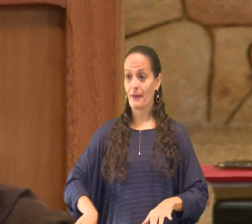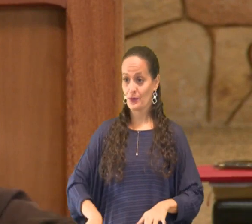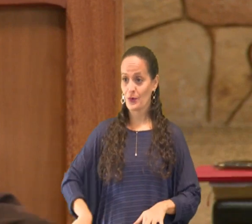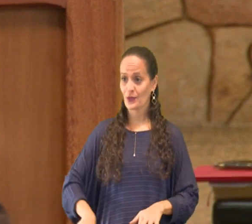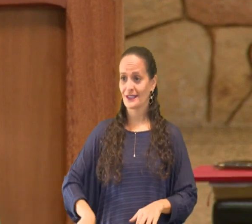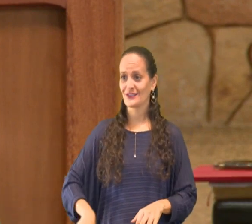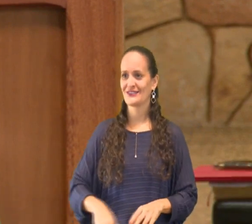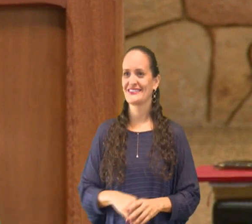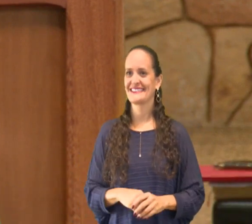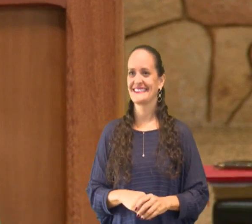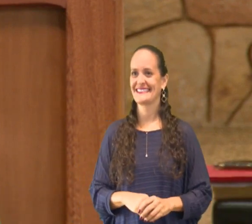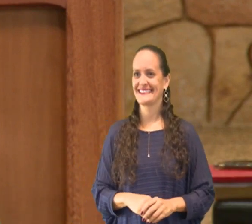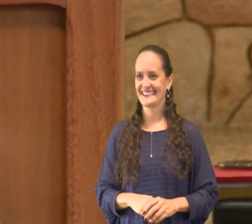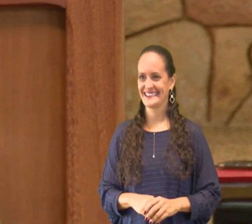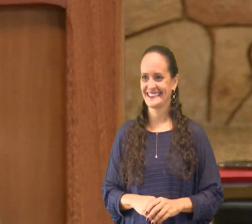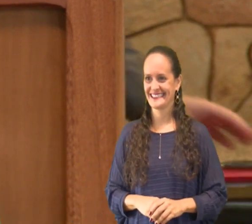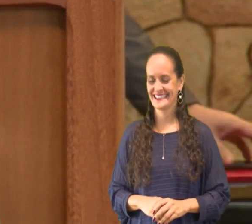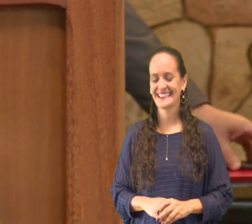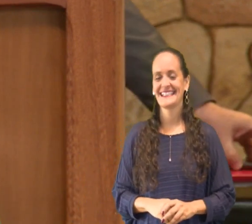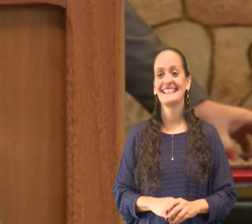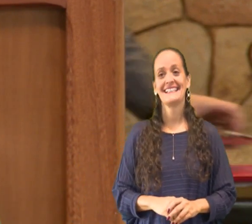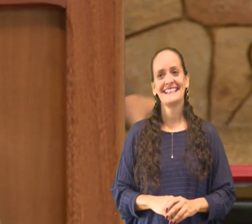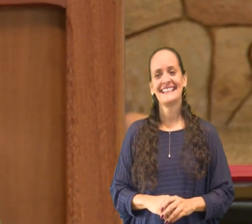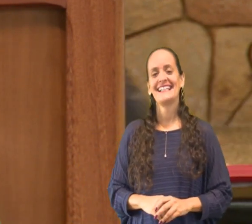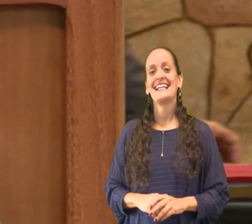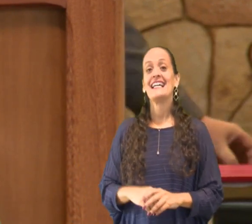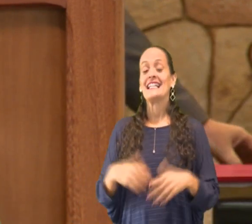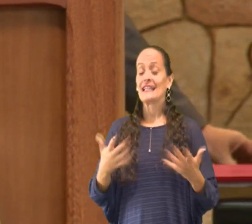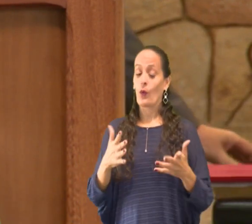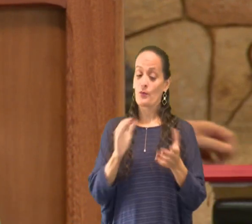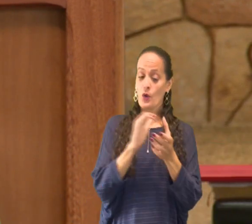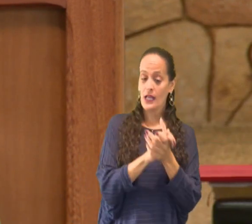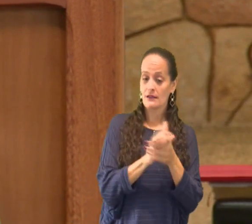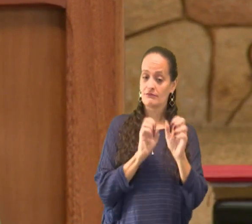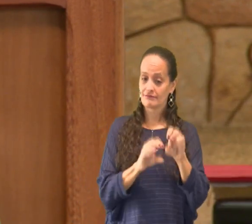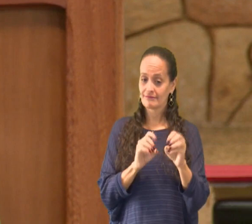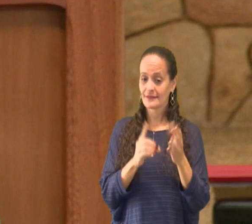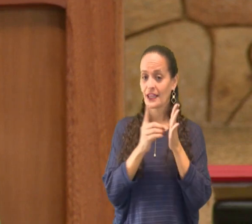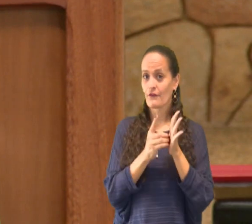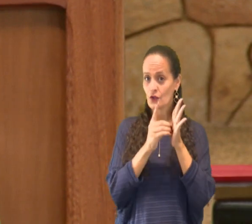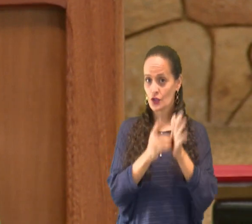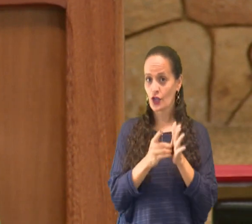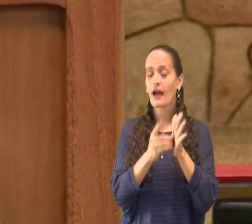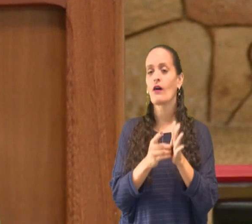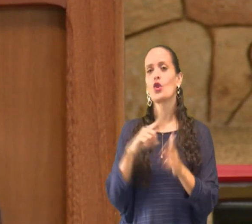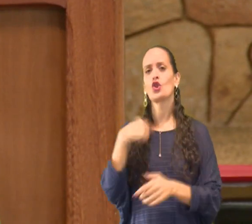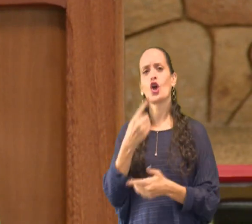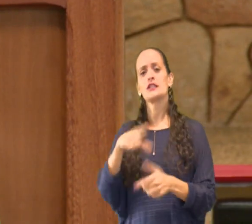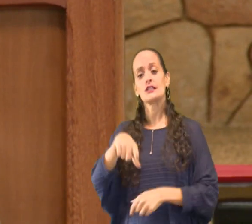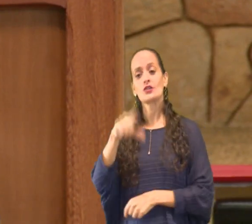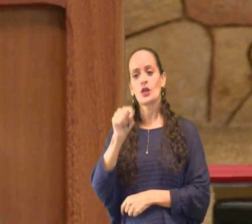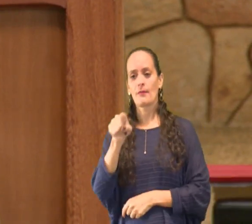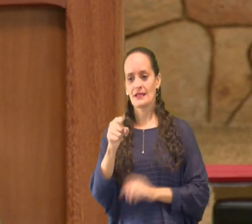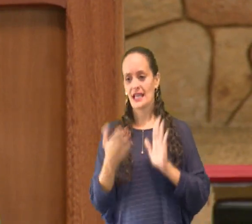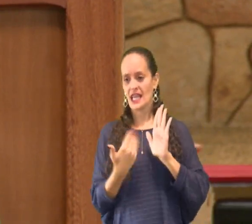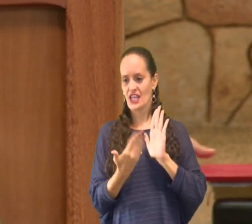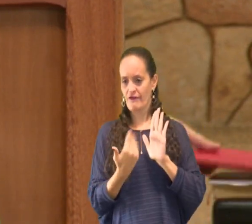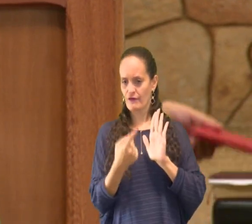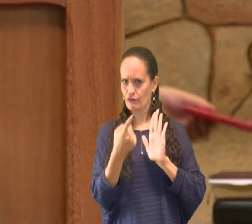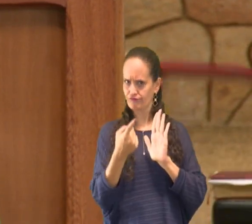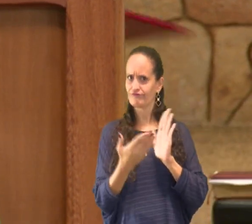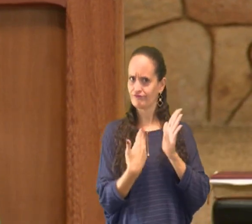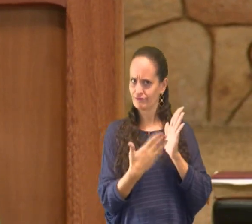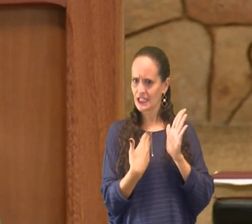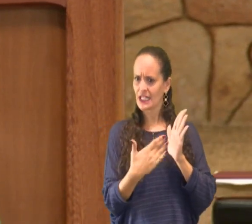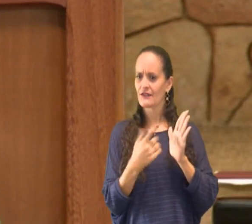literatura com os filhos é uma, mas para o casal é outra. E para este ano nós escolhemos este livro, que